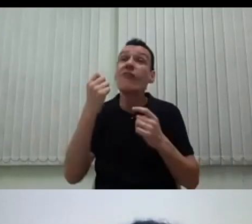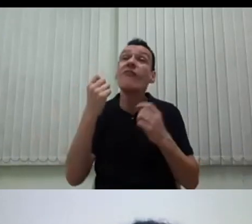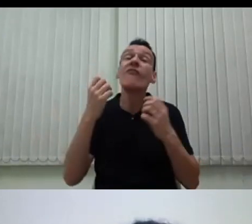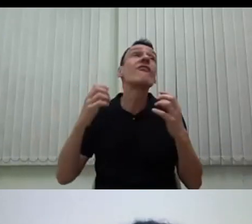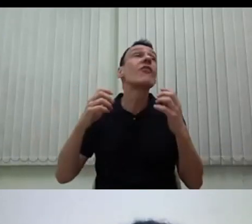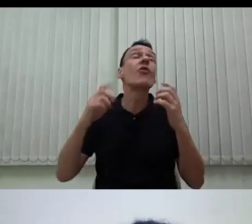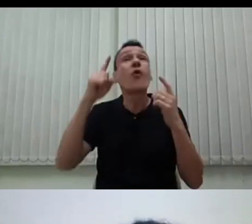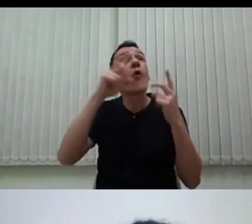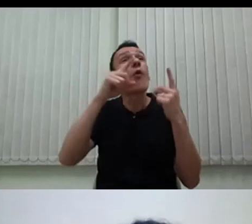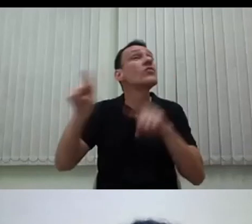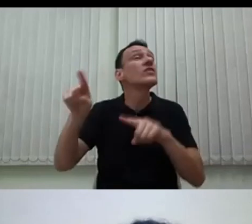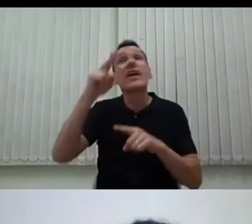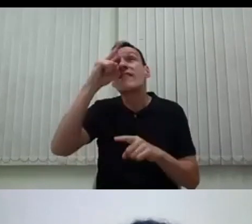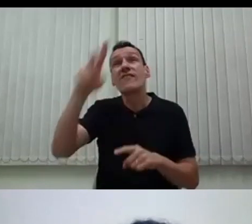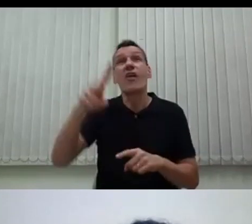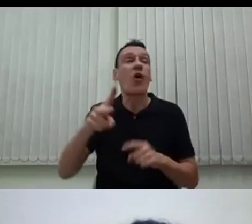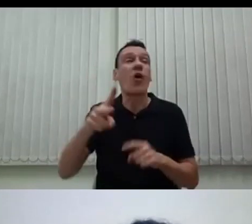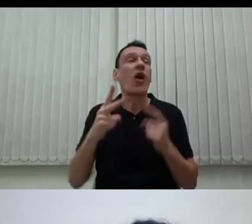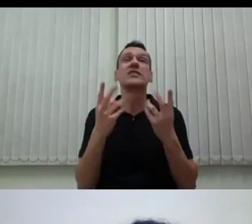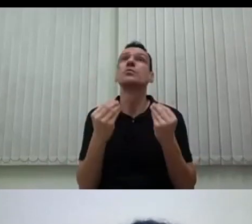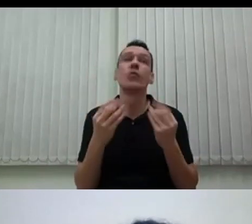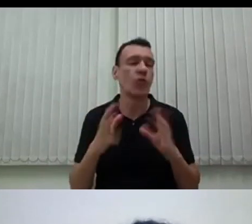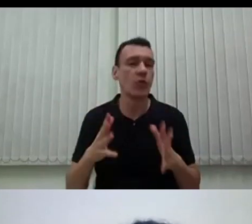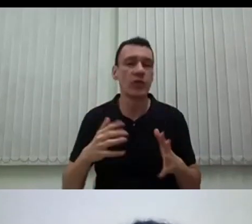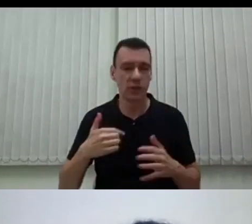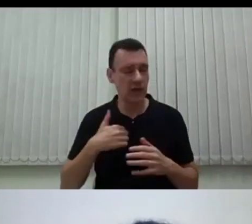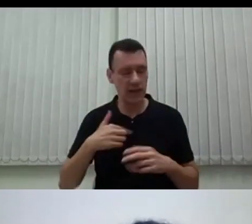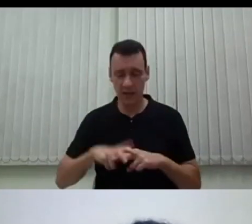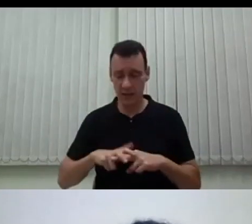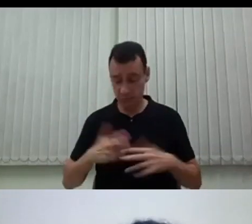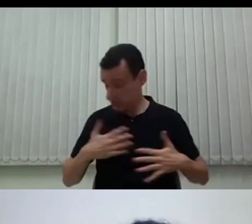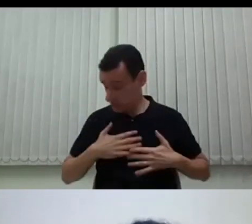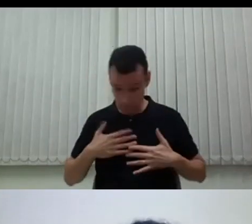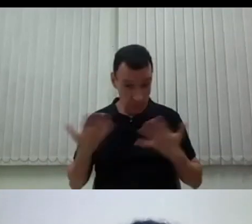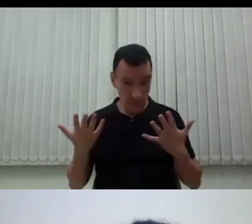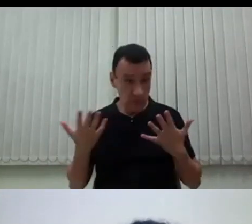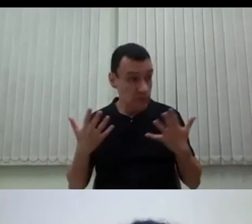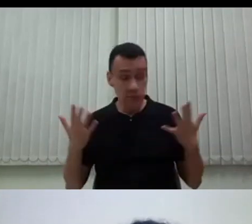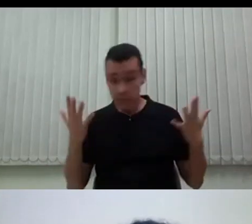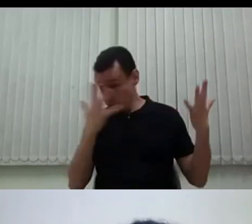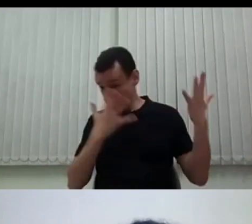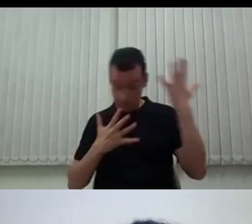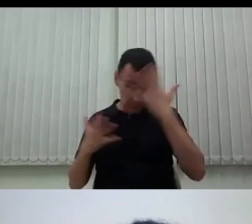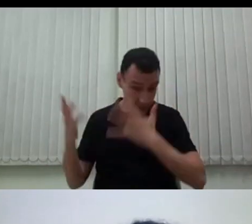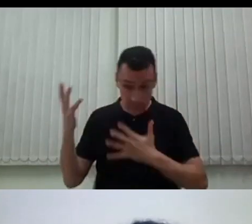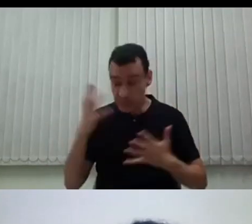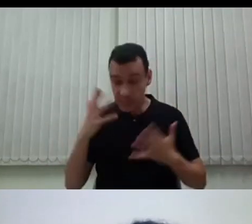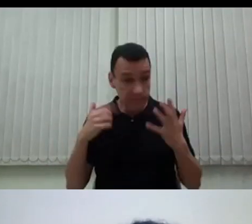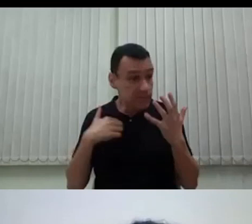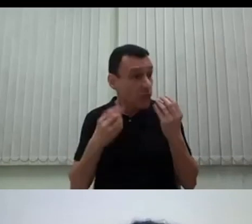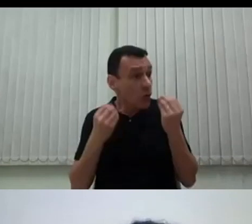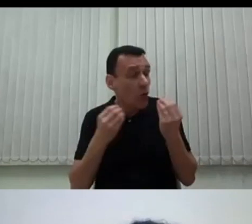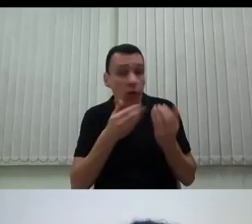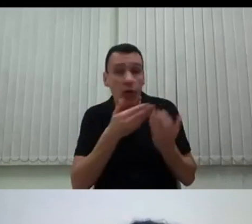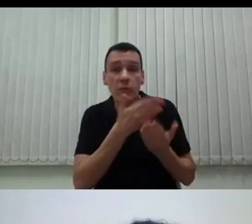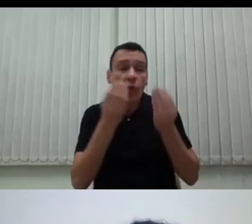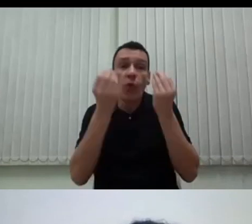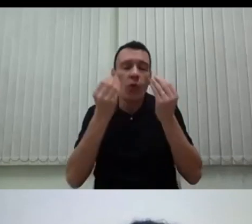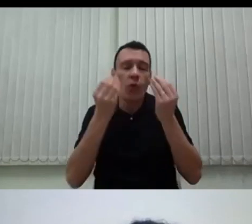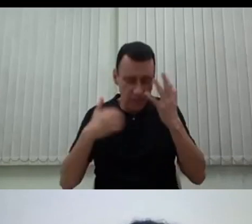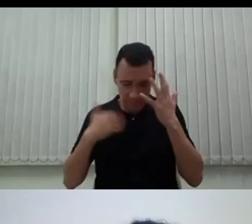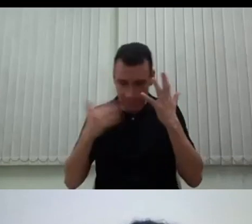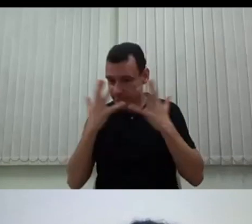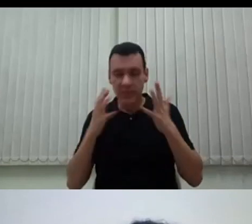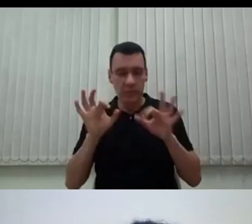ouvindo? E aí eu perguntei para algumas pessoas, né? Perguntei para uma colega também lá do centro